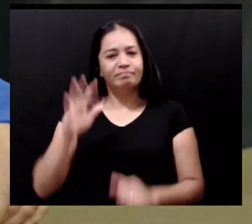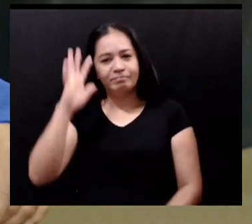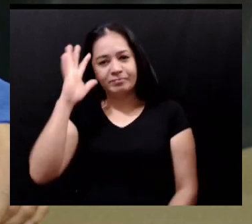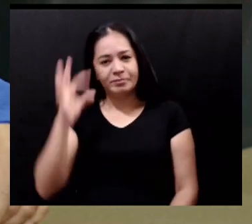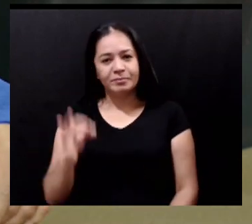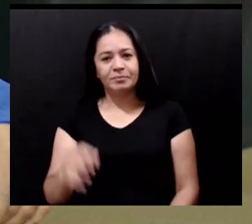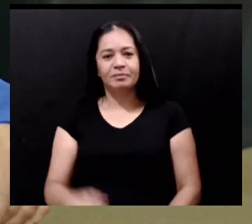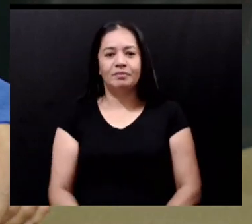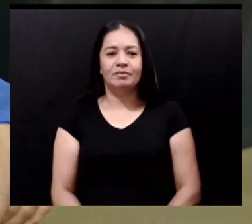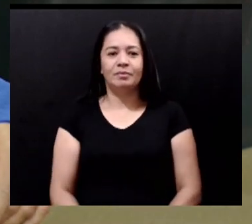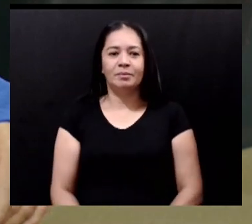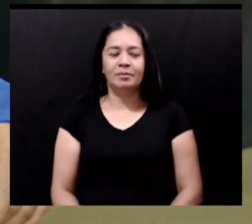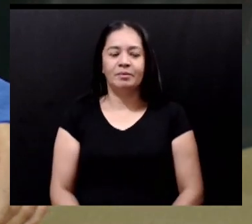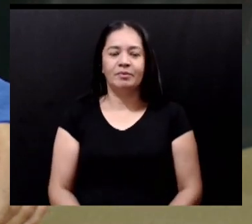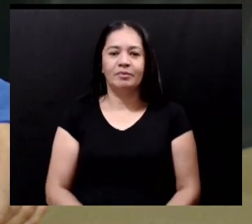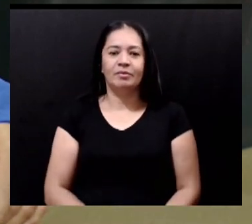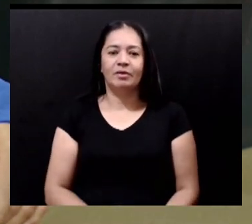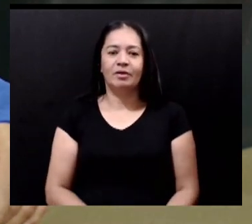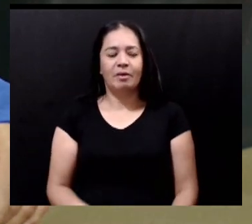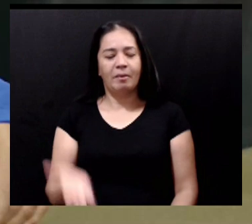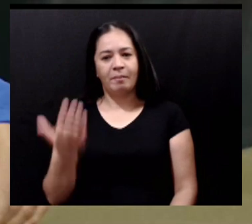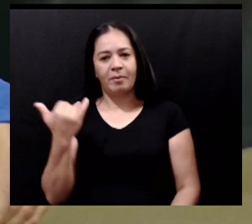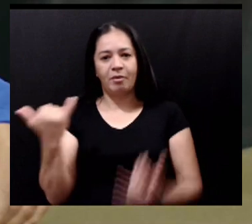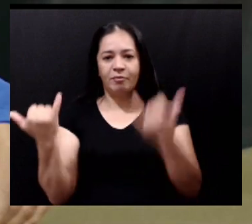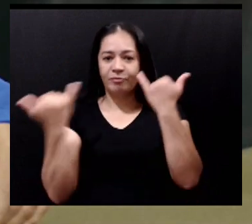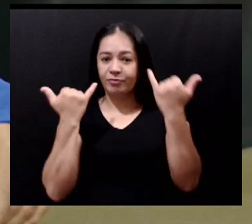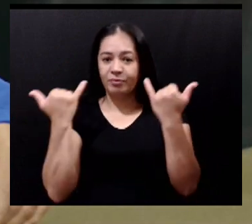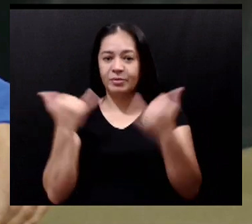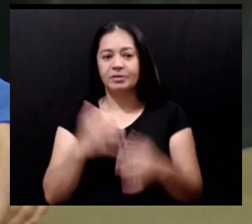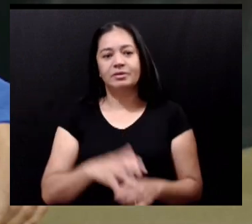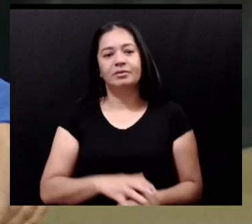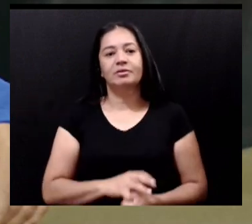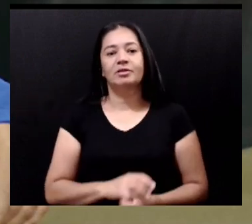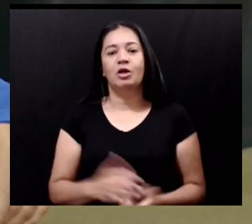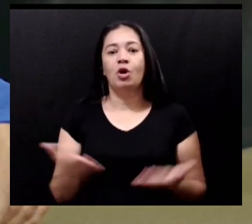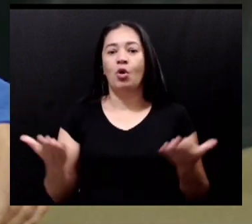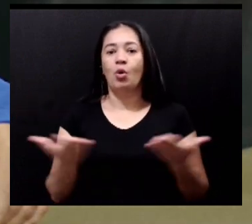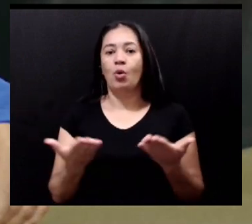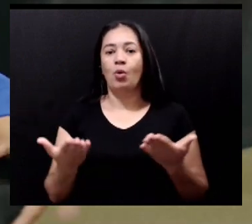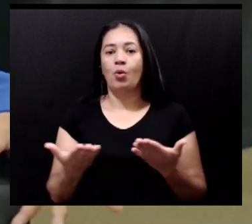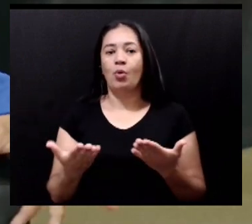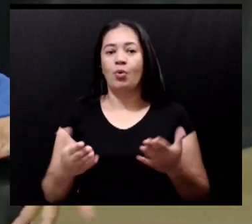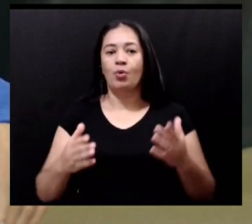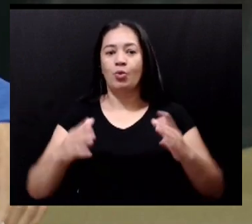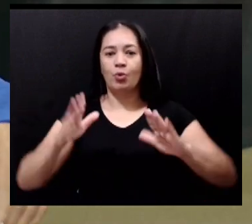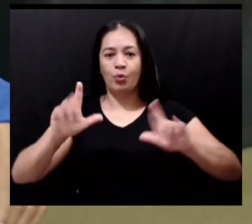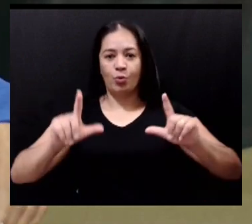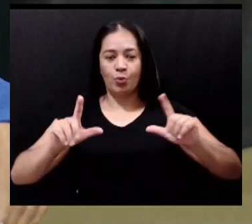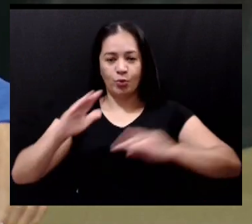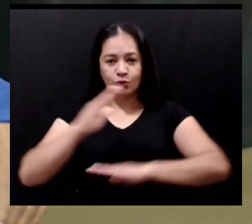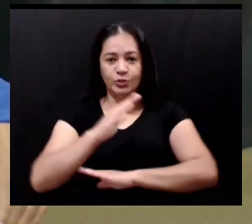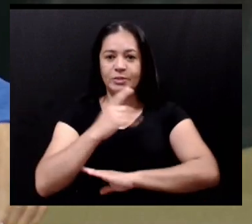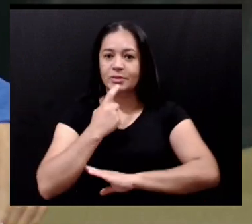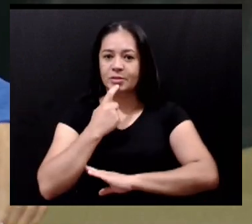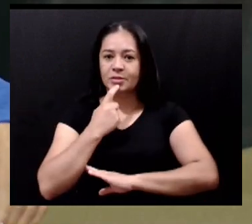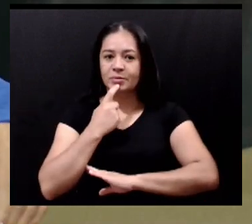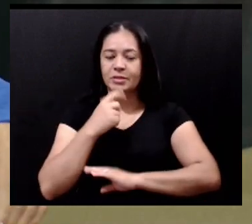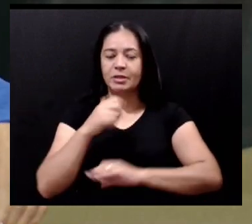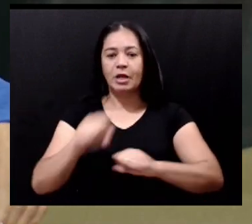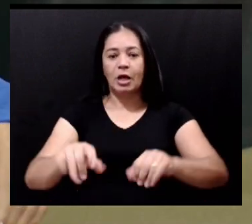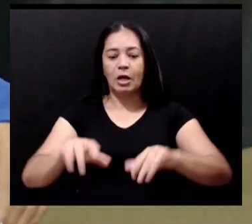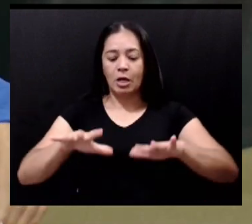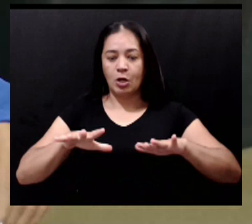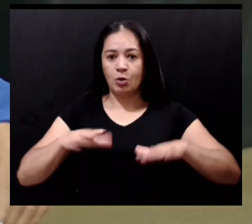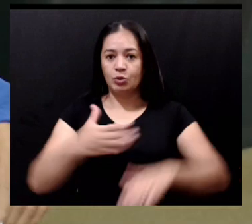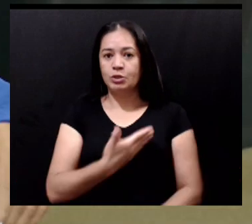mais informação chegando. Hoje, na Câmara de Campinas, tem audiência pública e a audiência pública hoje vai debater o fim